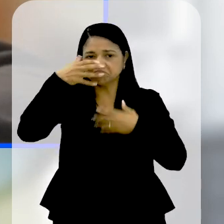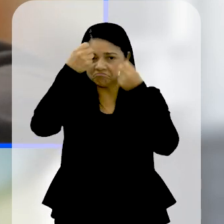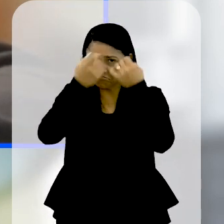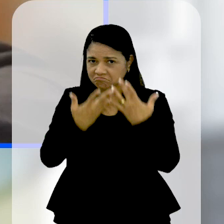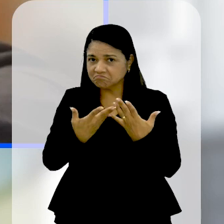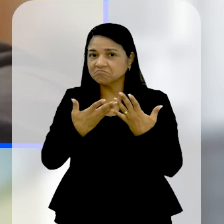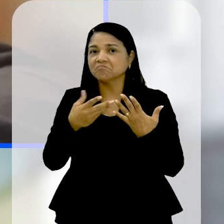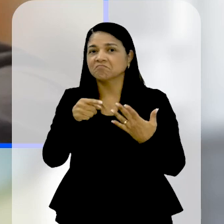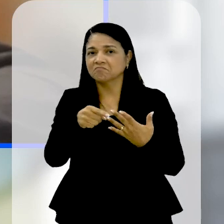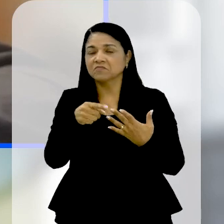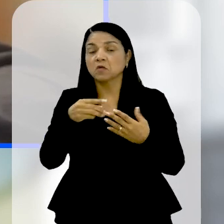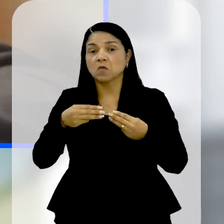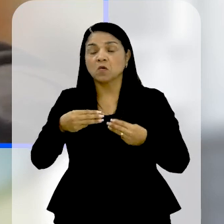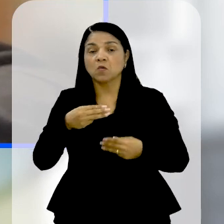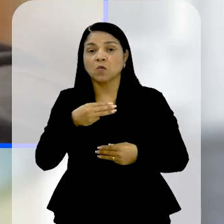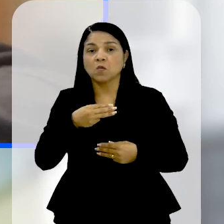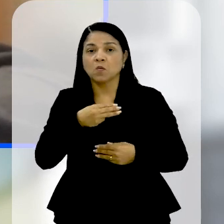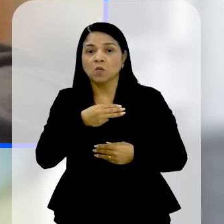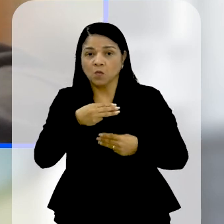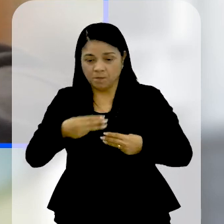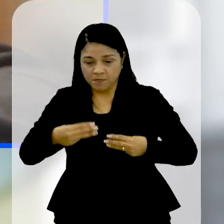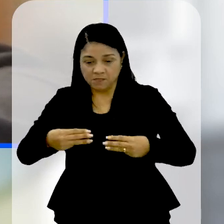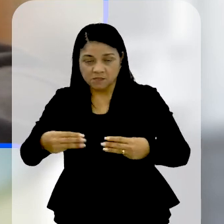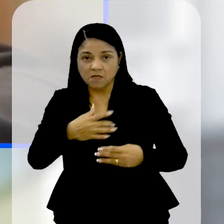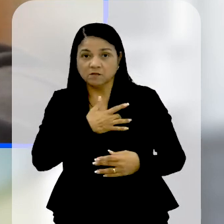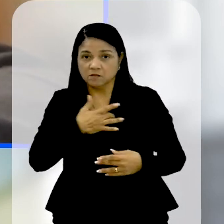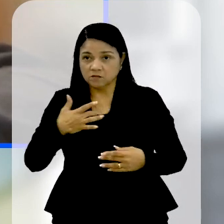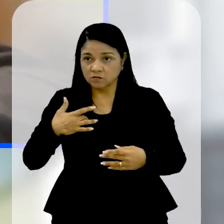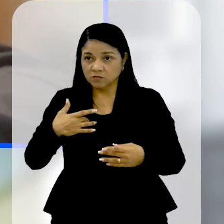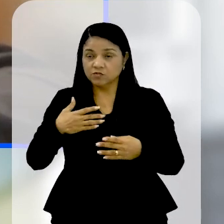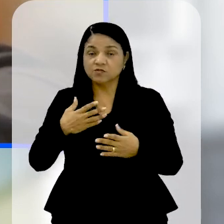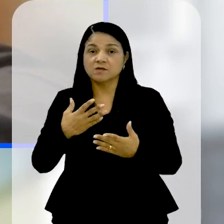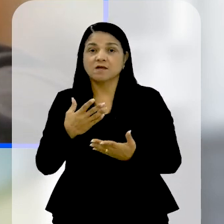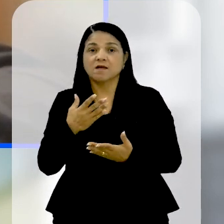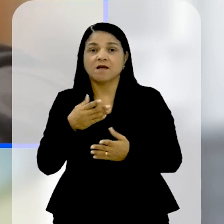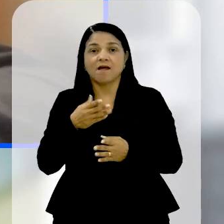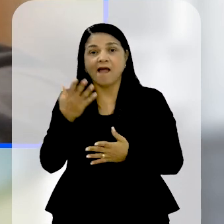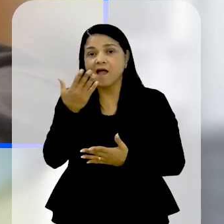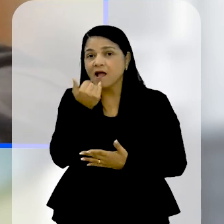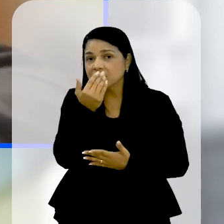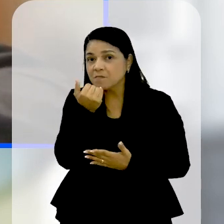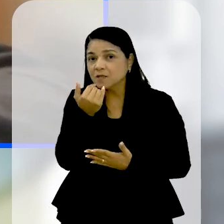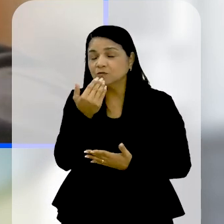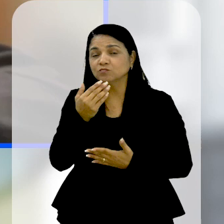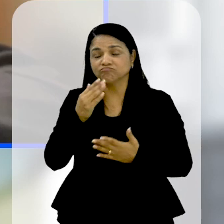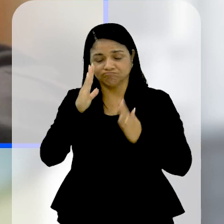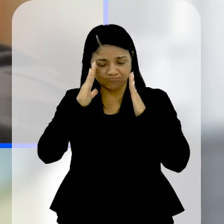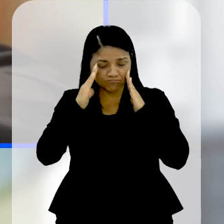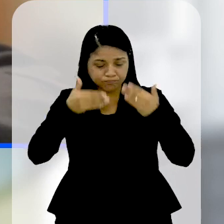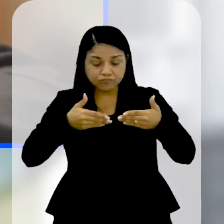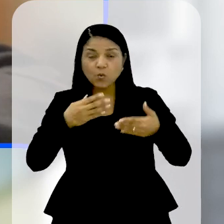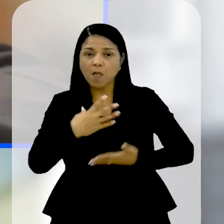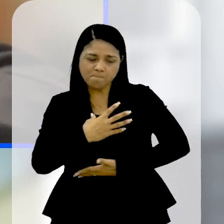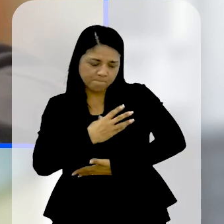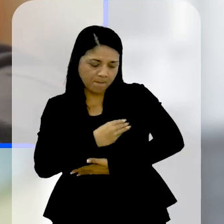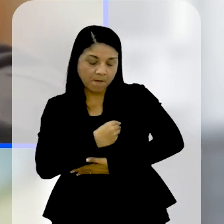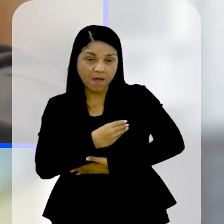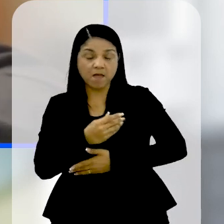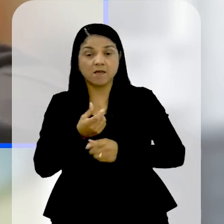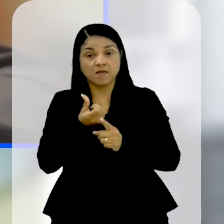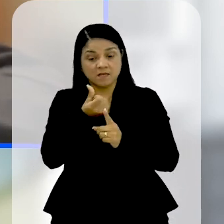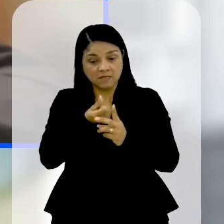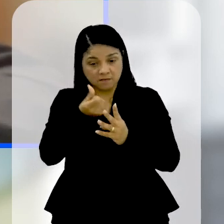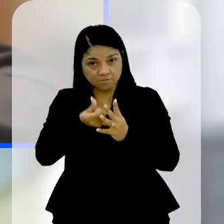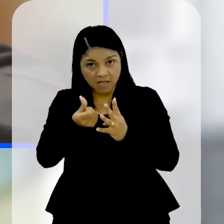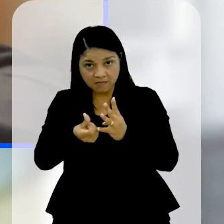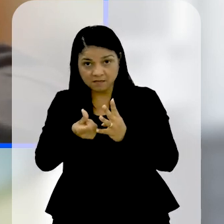falou, o Ministério da Saúde recomenda o aleitamento exclusivo, ou seja, só leite materno até os 6 meses de idade. E a